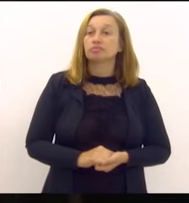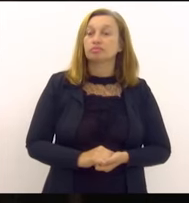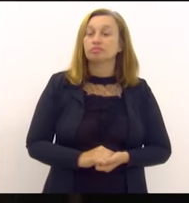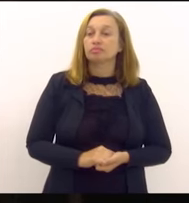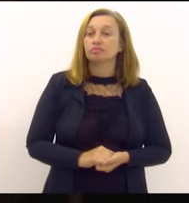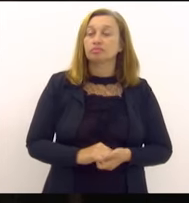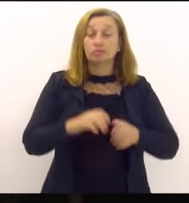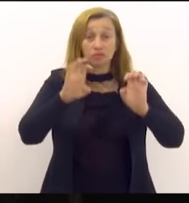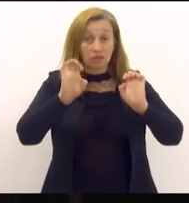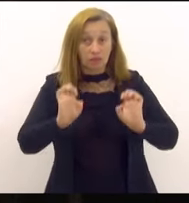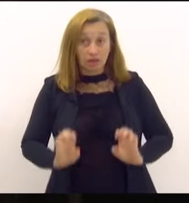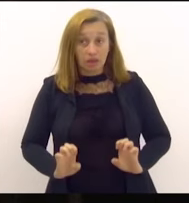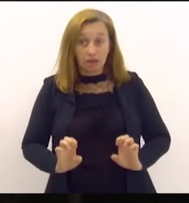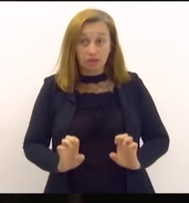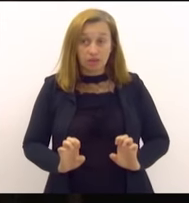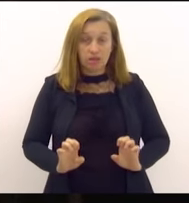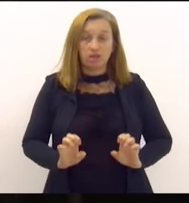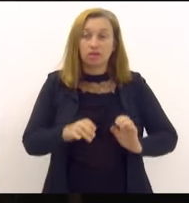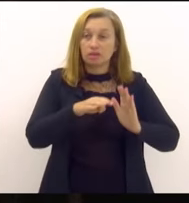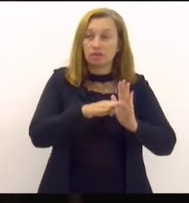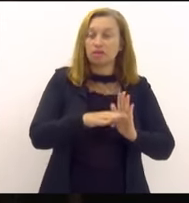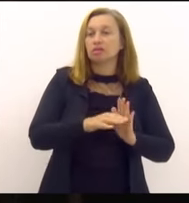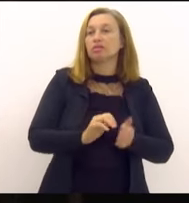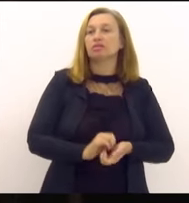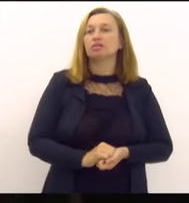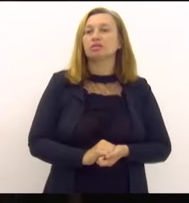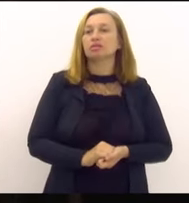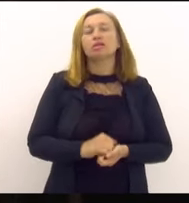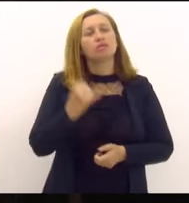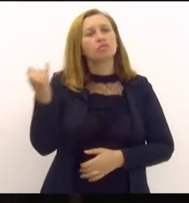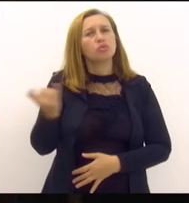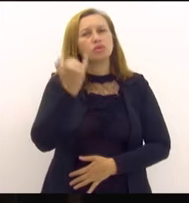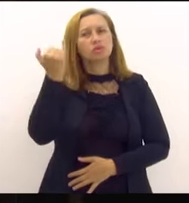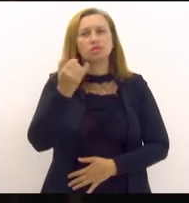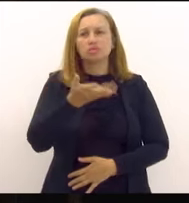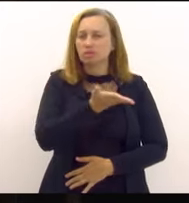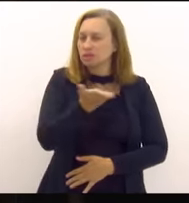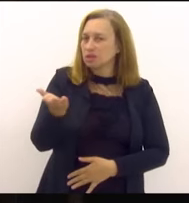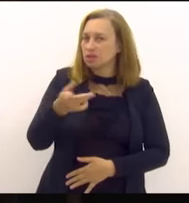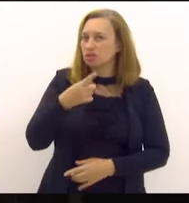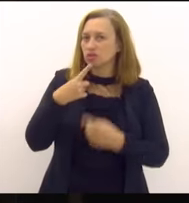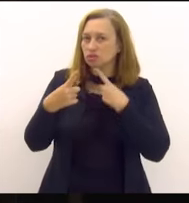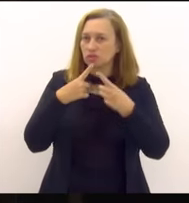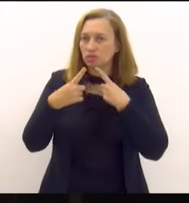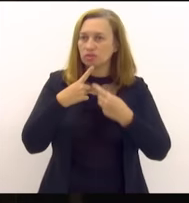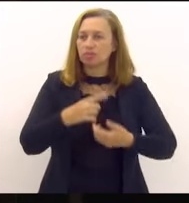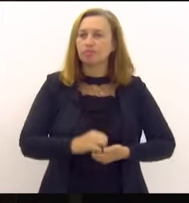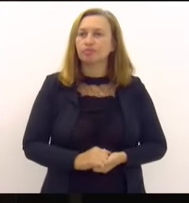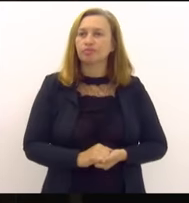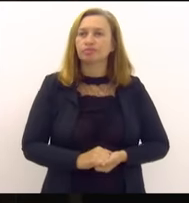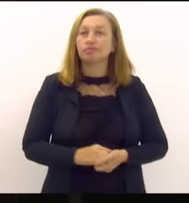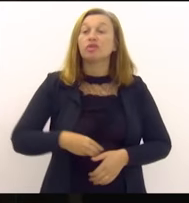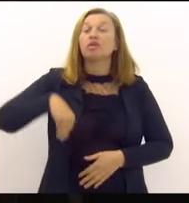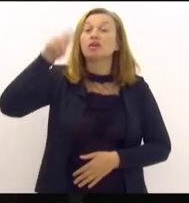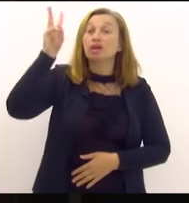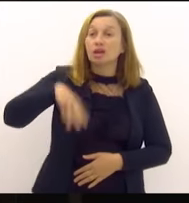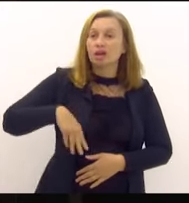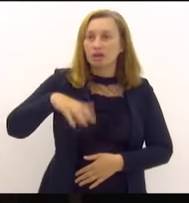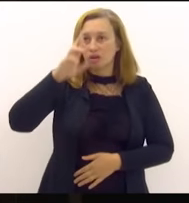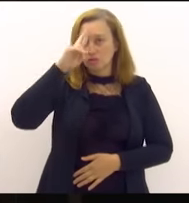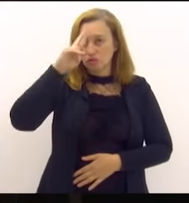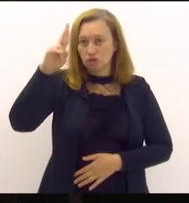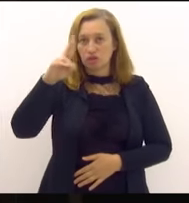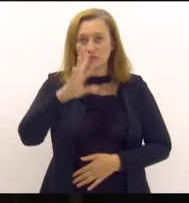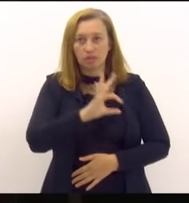E aqui eu trago a vocês algo que é importantíssimo, a discussão. Quem é o chefe